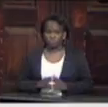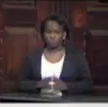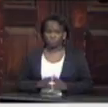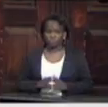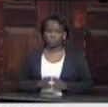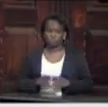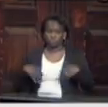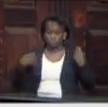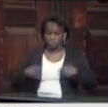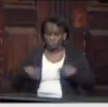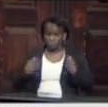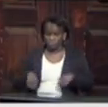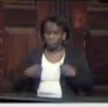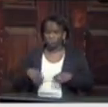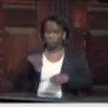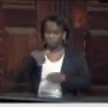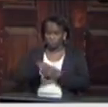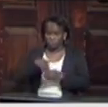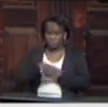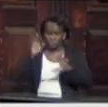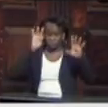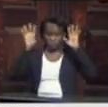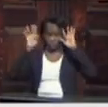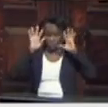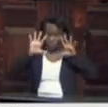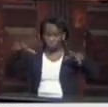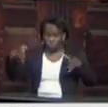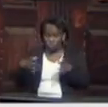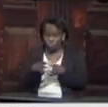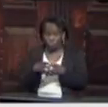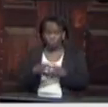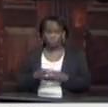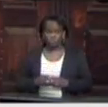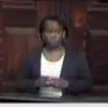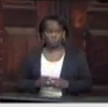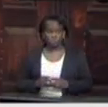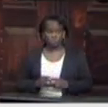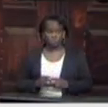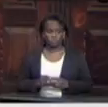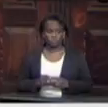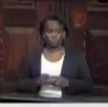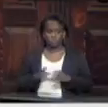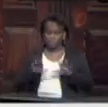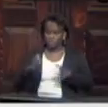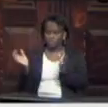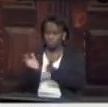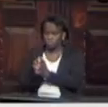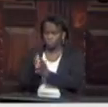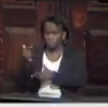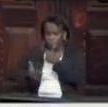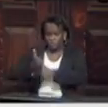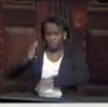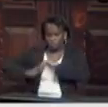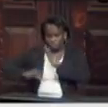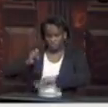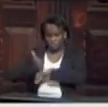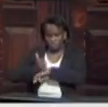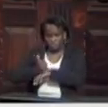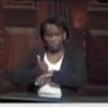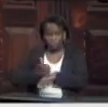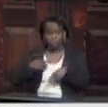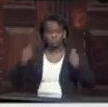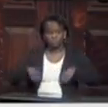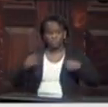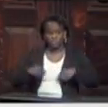Nós temos que votar pensando no coletivo de uma classe trabalhadora que